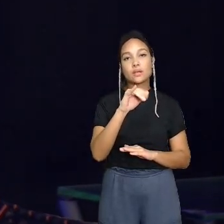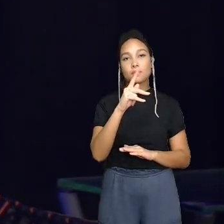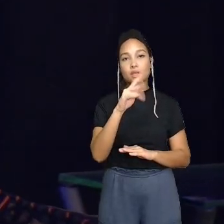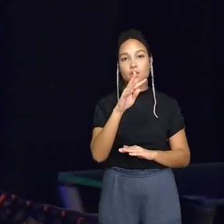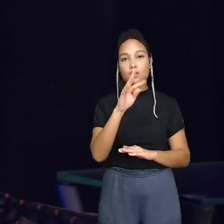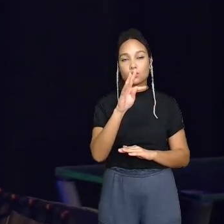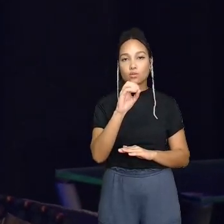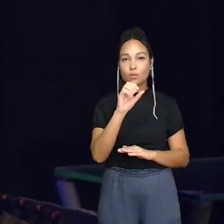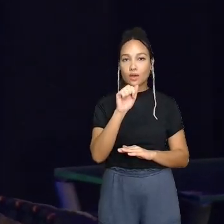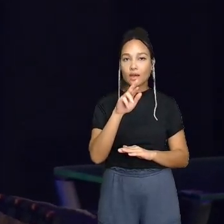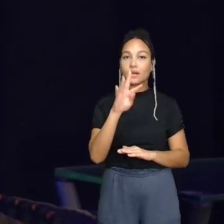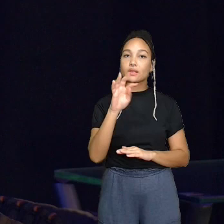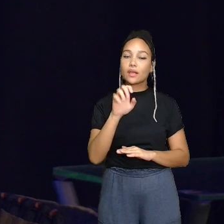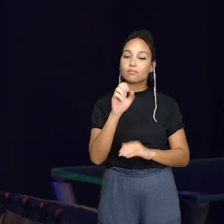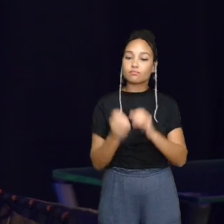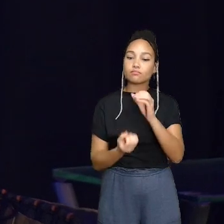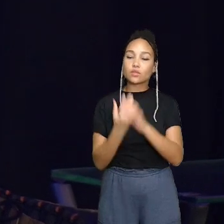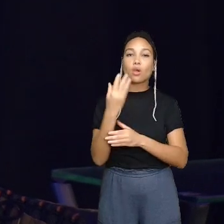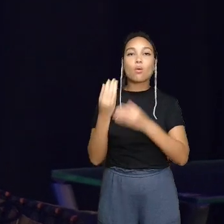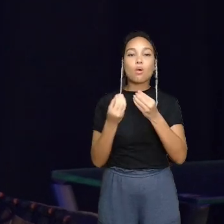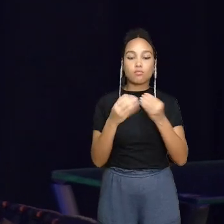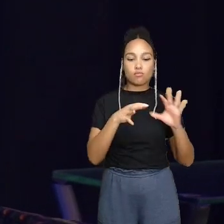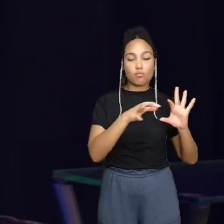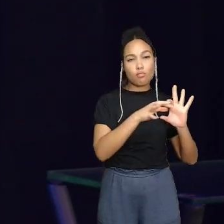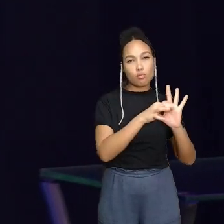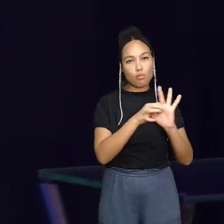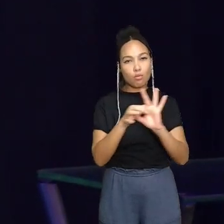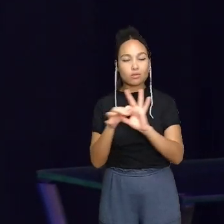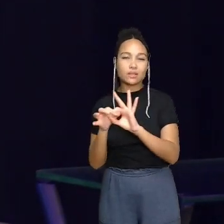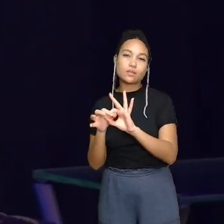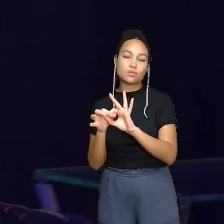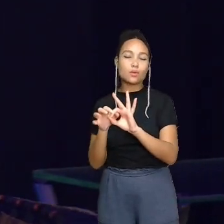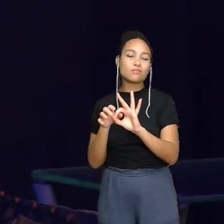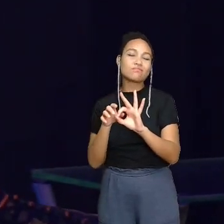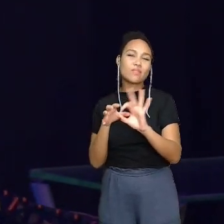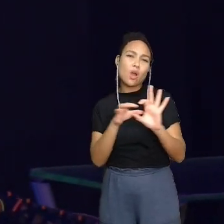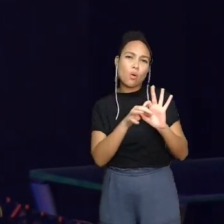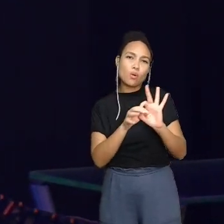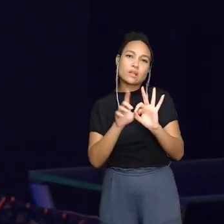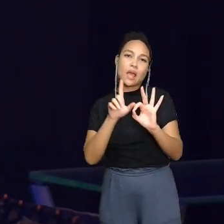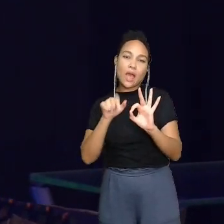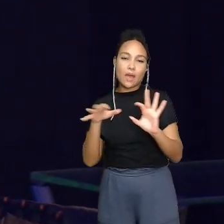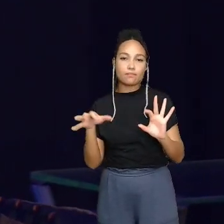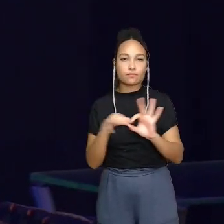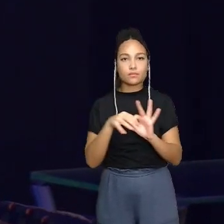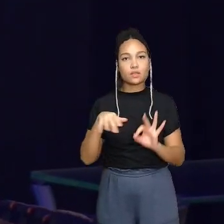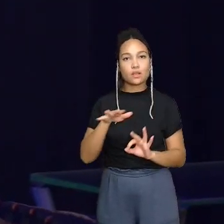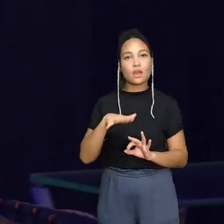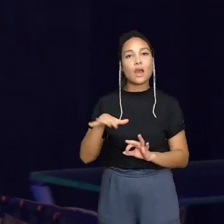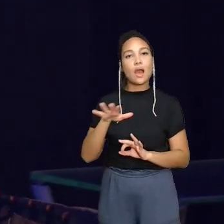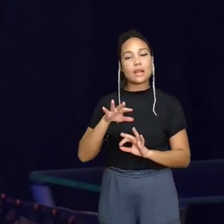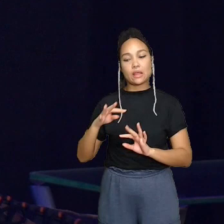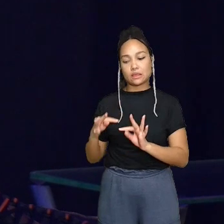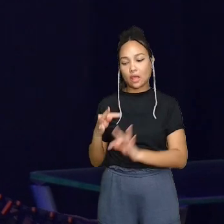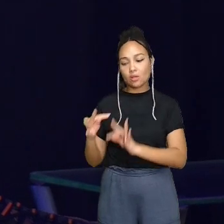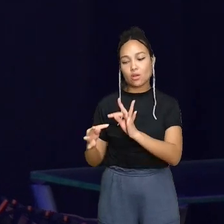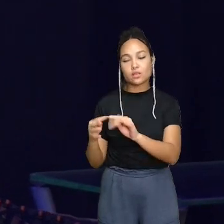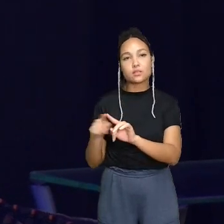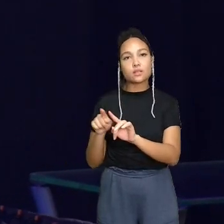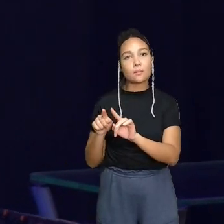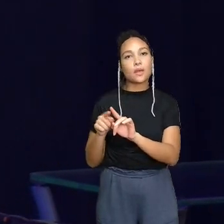de um contexto, apesar de estar atrelado a esse universo da blockchain, de tecnologia, de